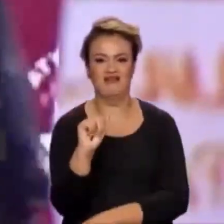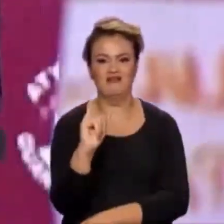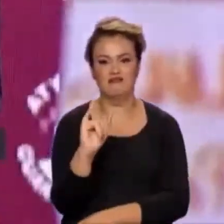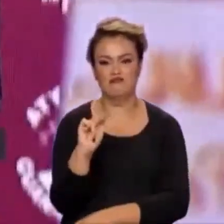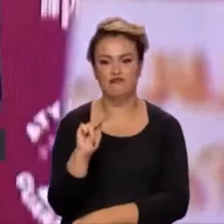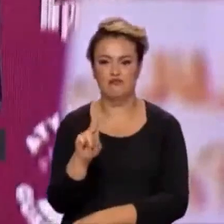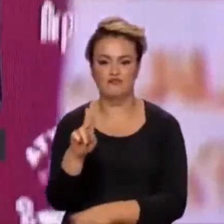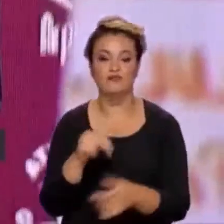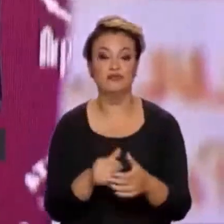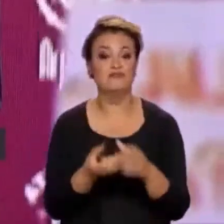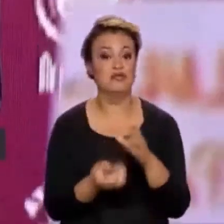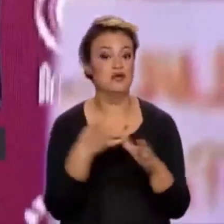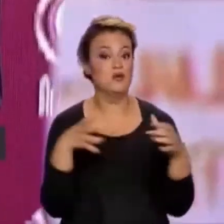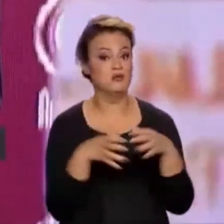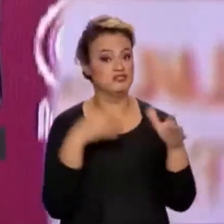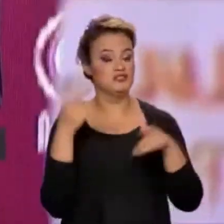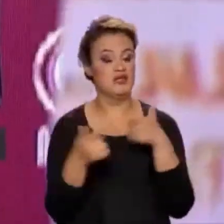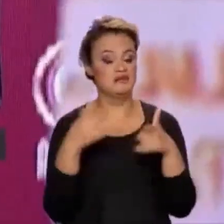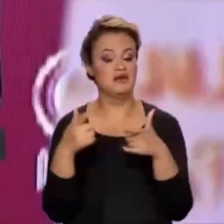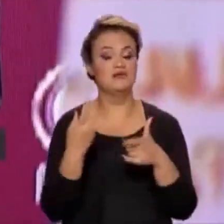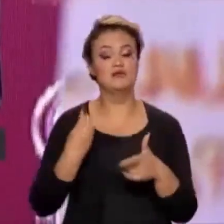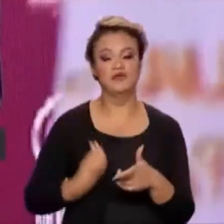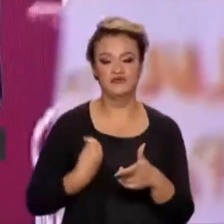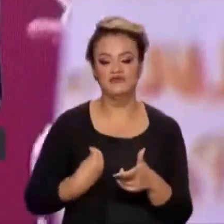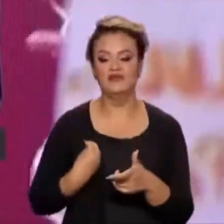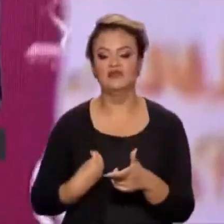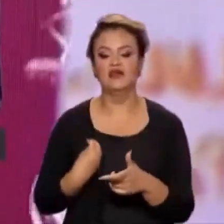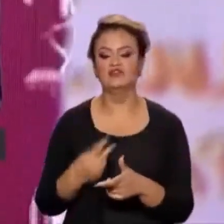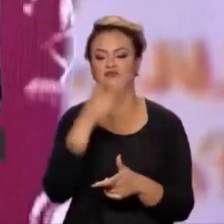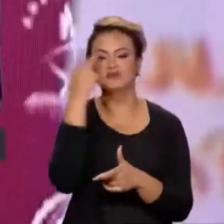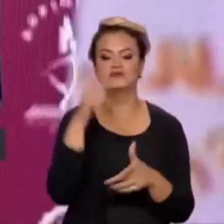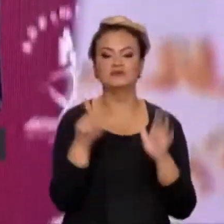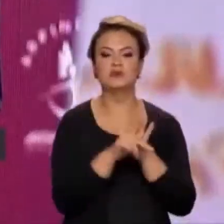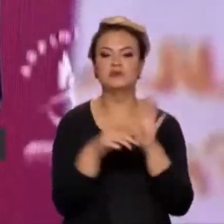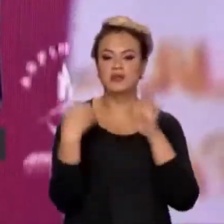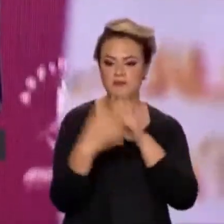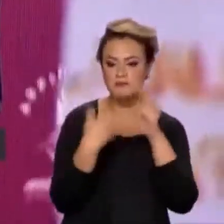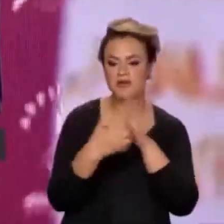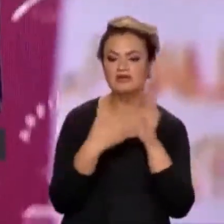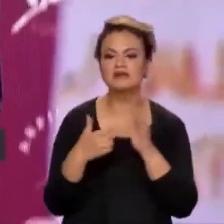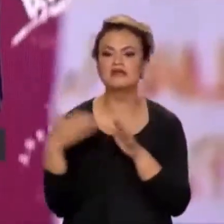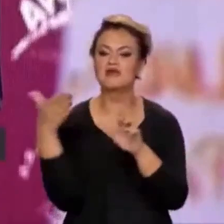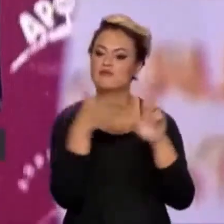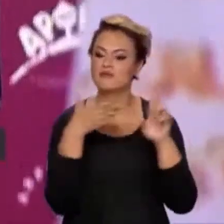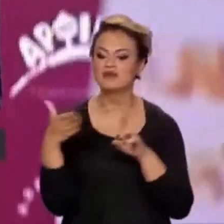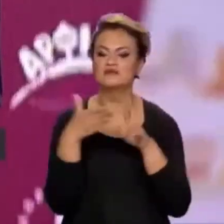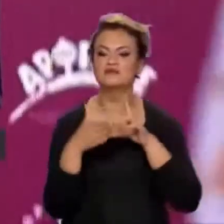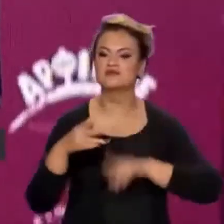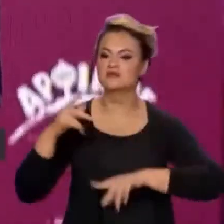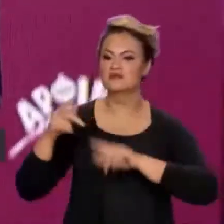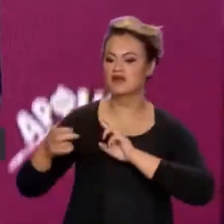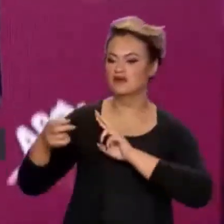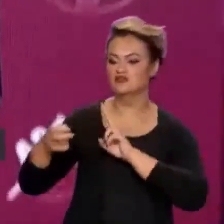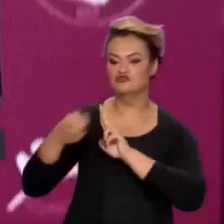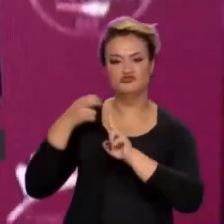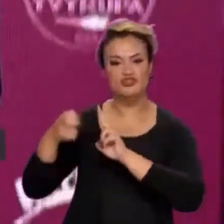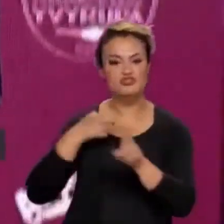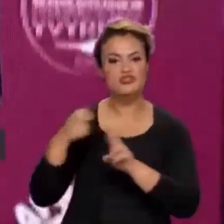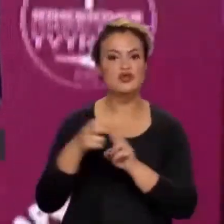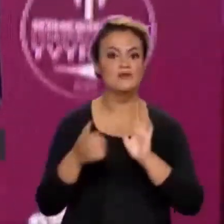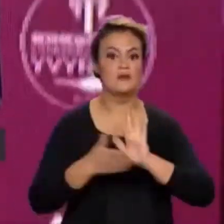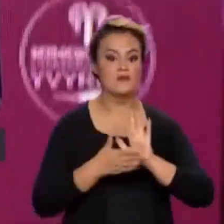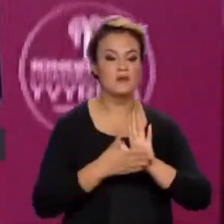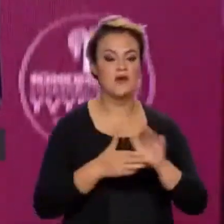trabalho com a participação de membros da empresa e representação dos indígenas para